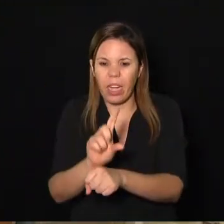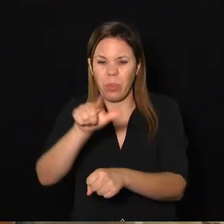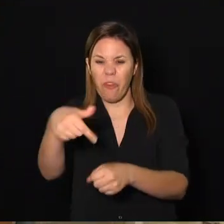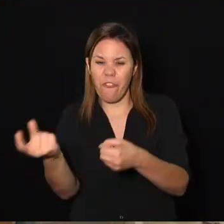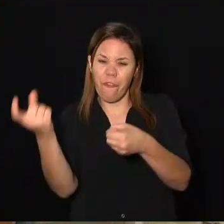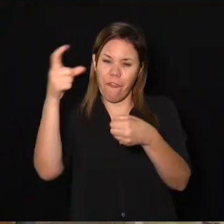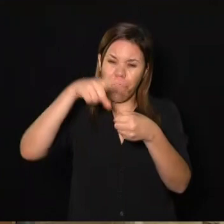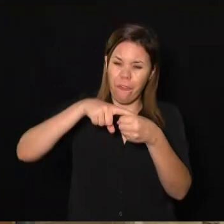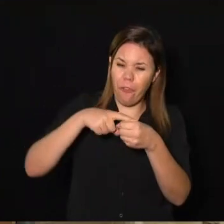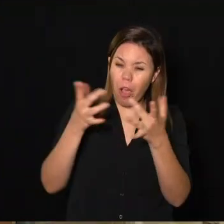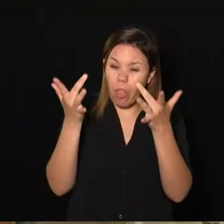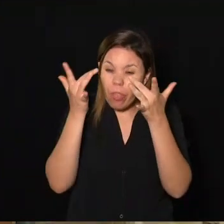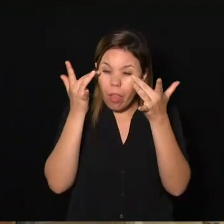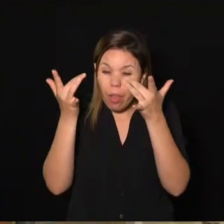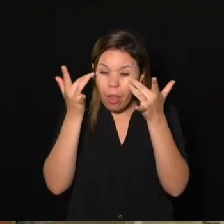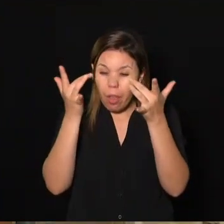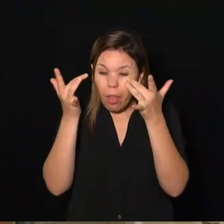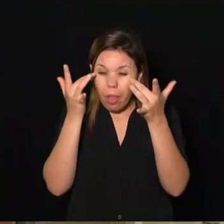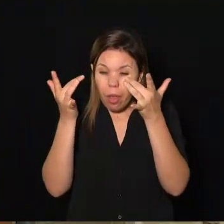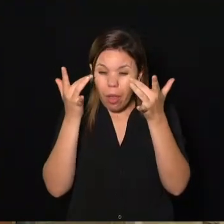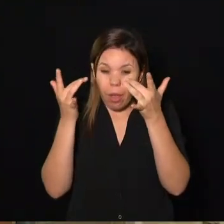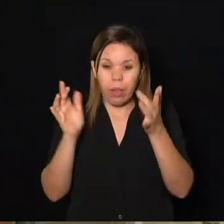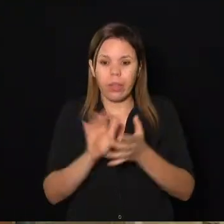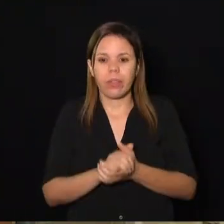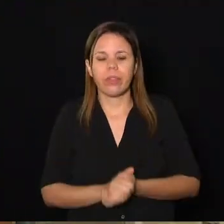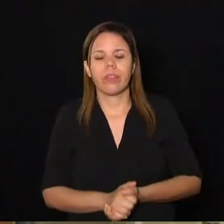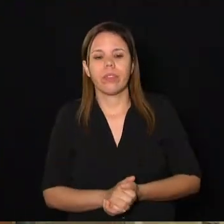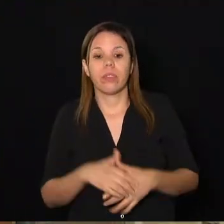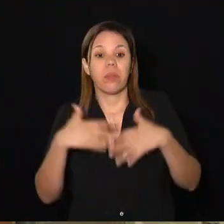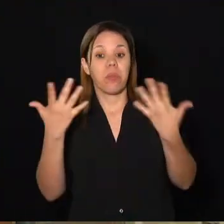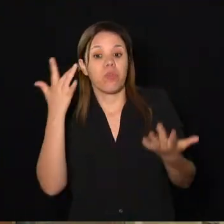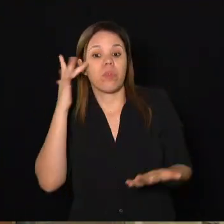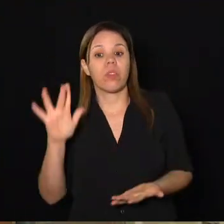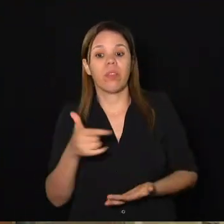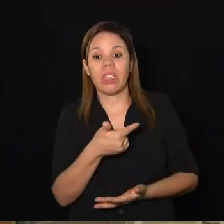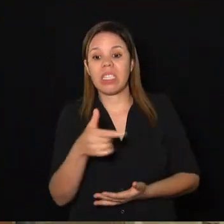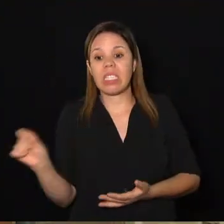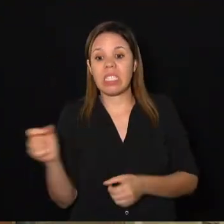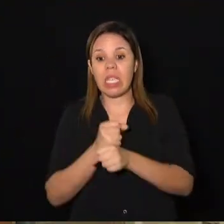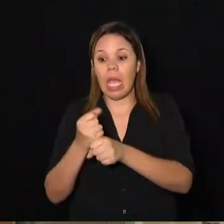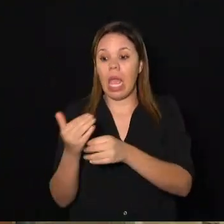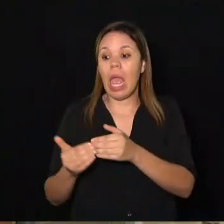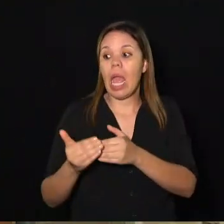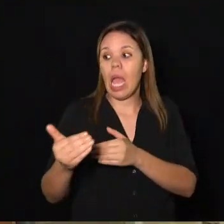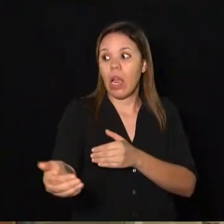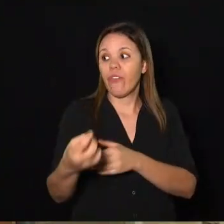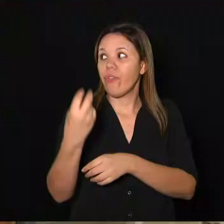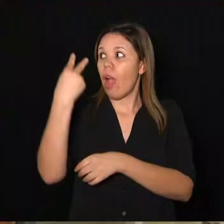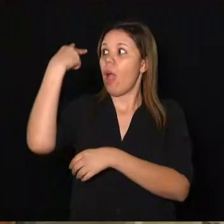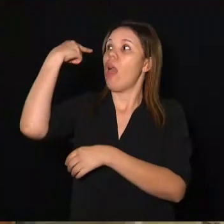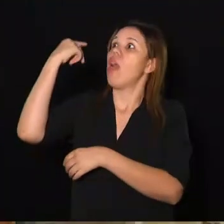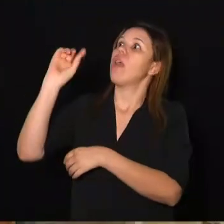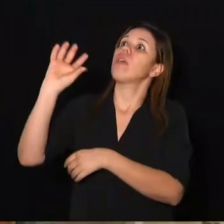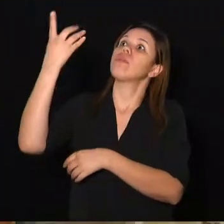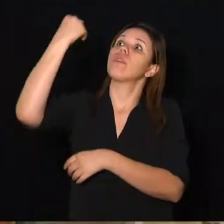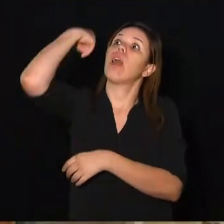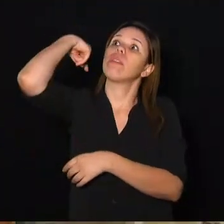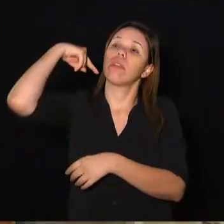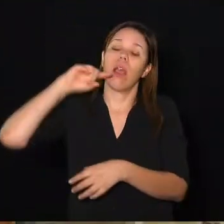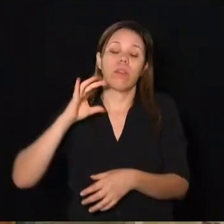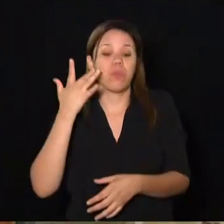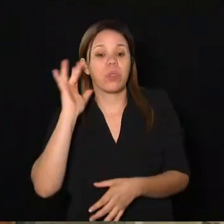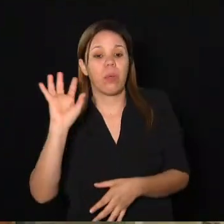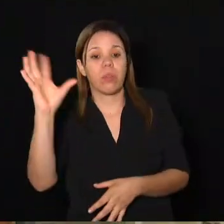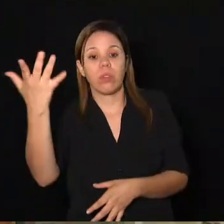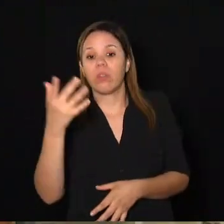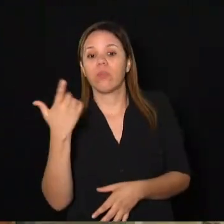novo então a gente não sabe ainda porque daqui a 100 anos a gente vai olhar para trás e vai dizer assim mas o que aconteceu que a gente não descobriu a gente ainda não sabe